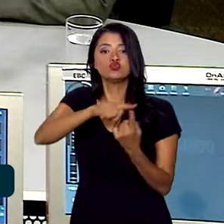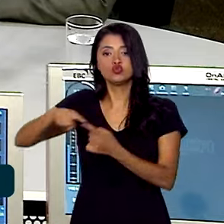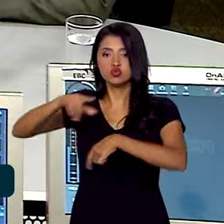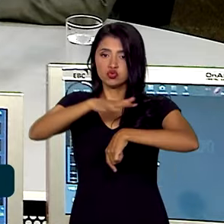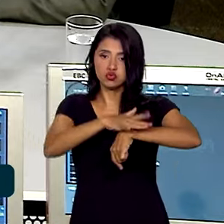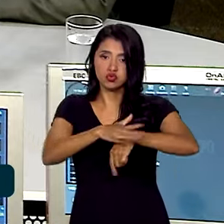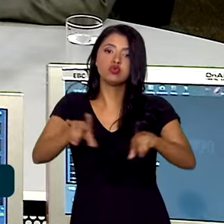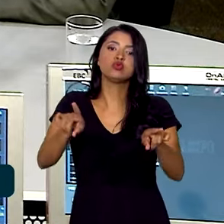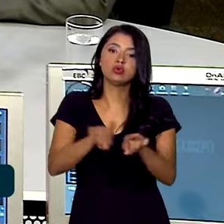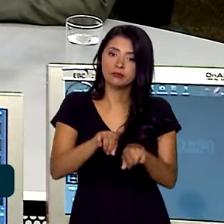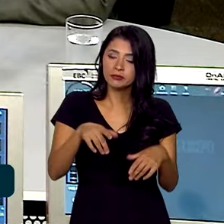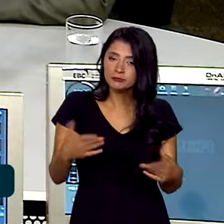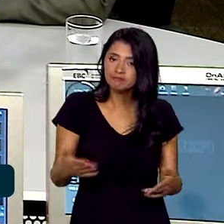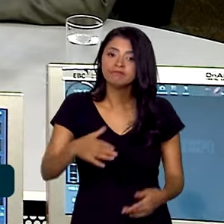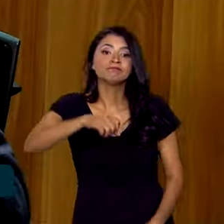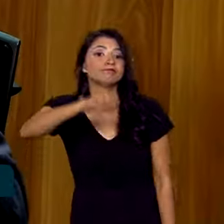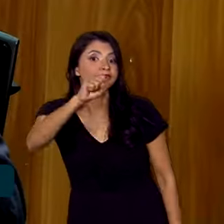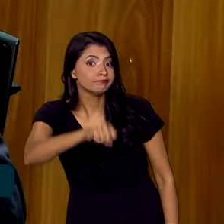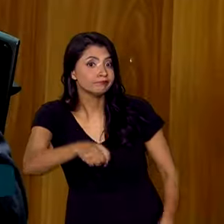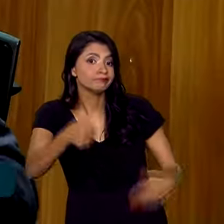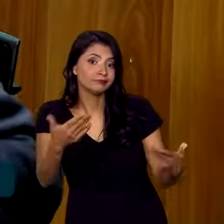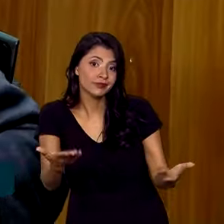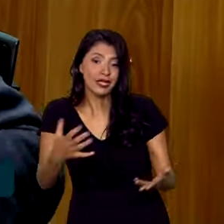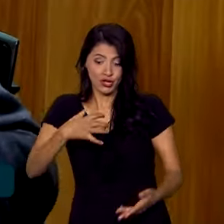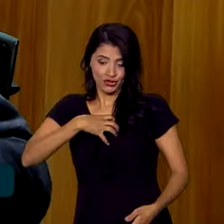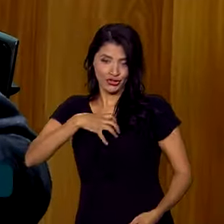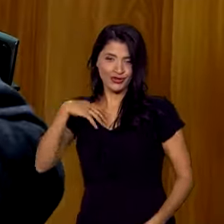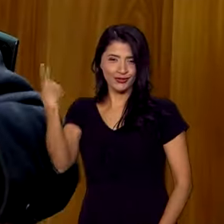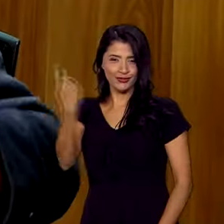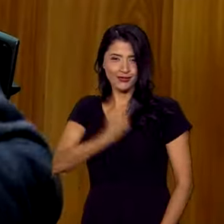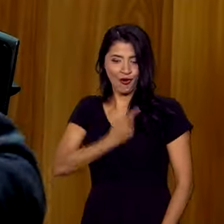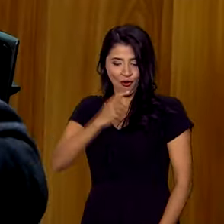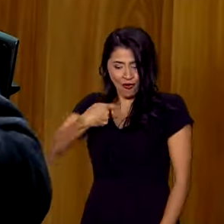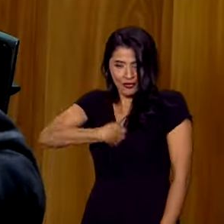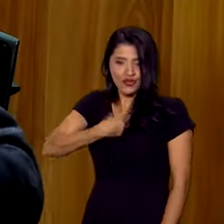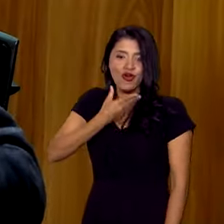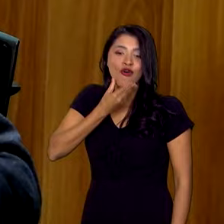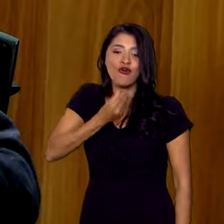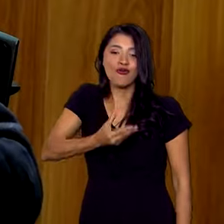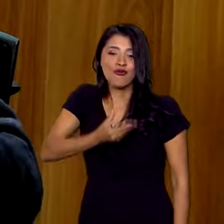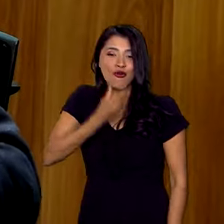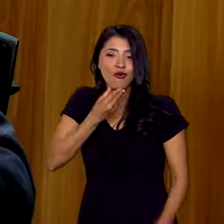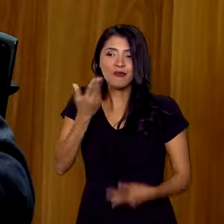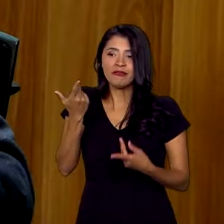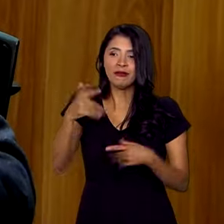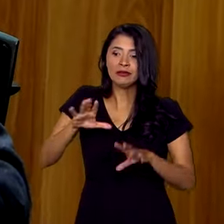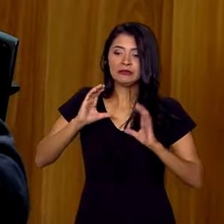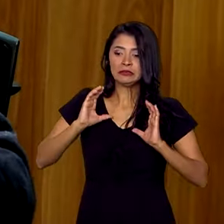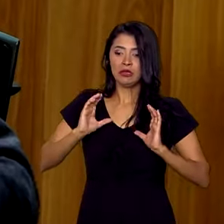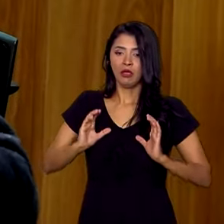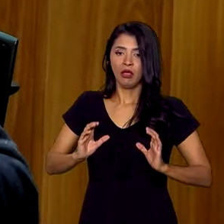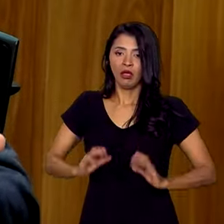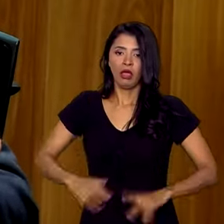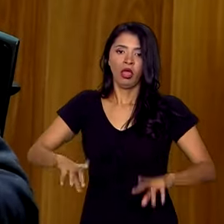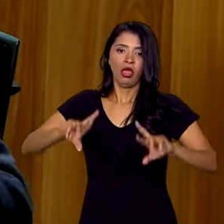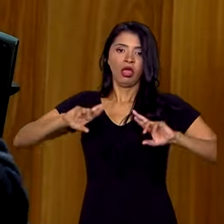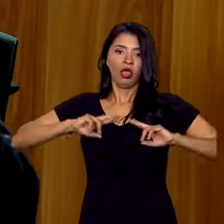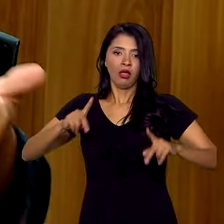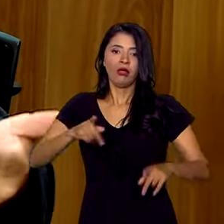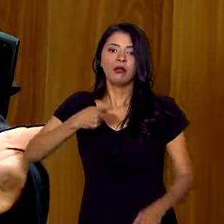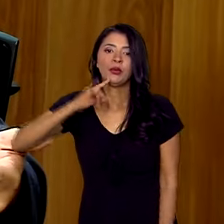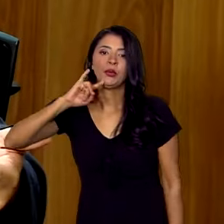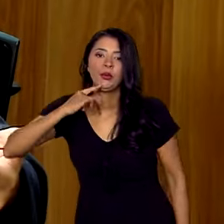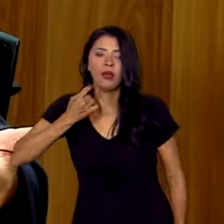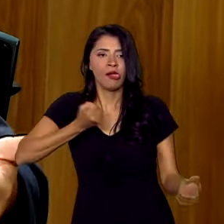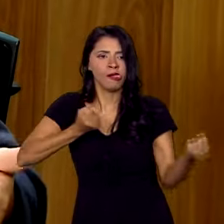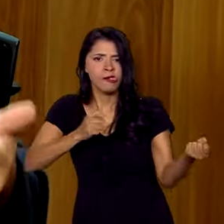exatamente aí esse nosso modo de ser homem muitas vezes a gente vai assumindo comportamentos de risco como beber mais